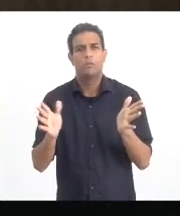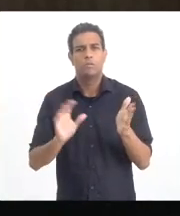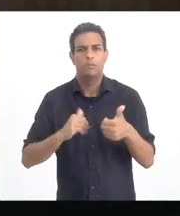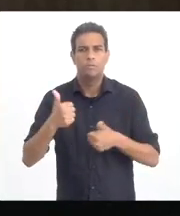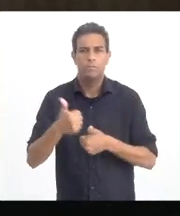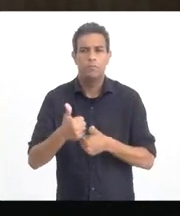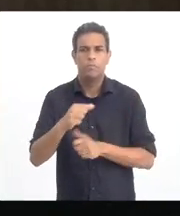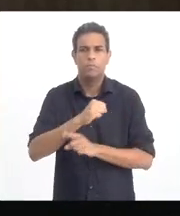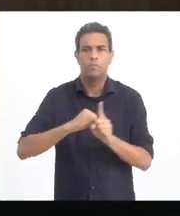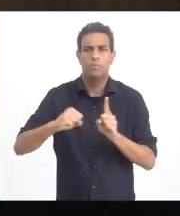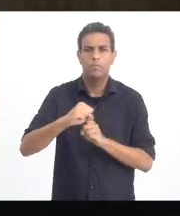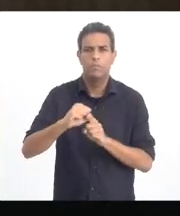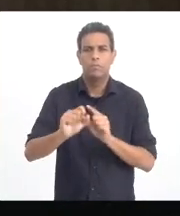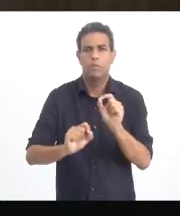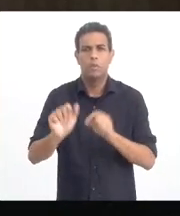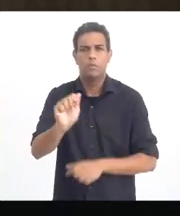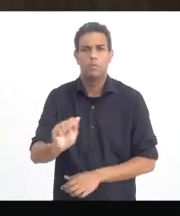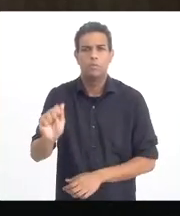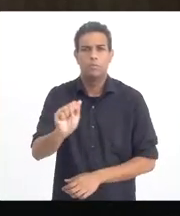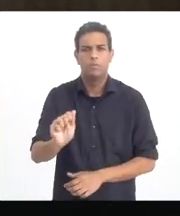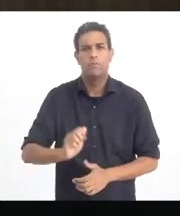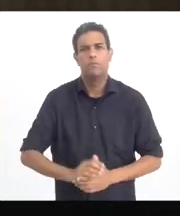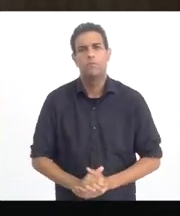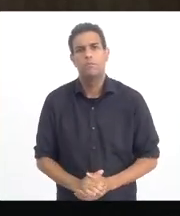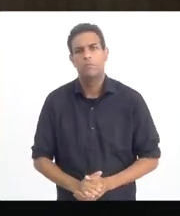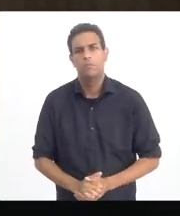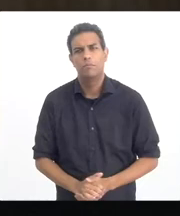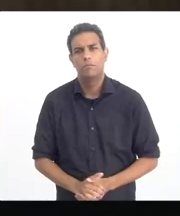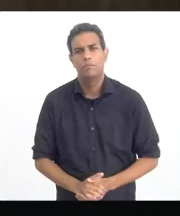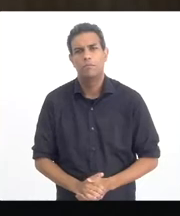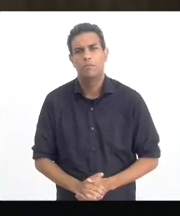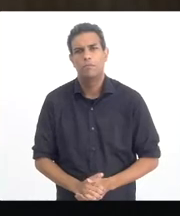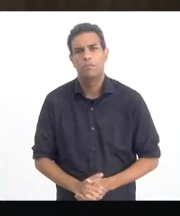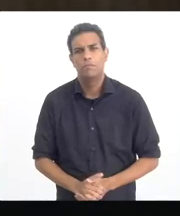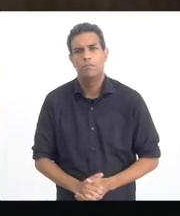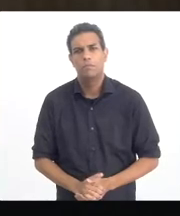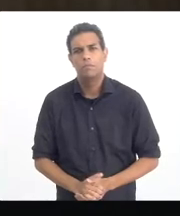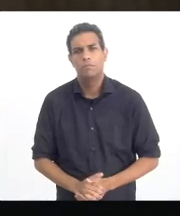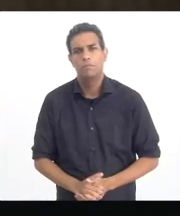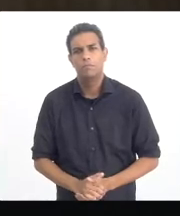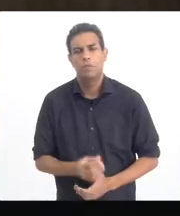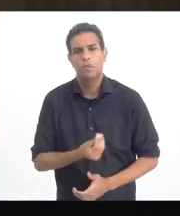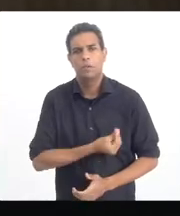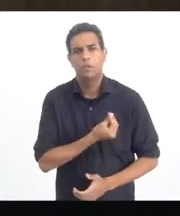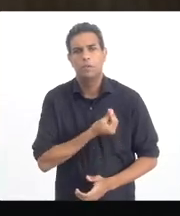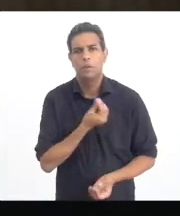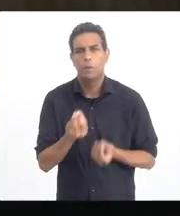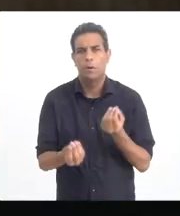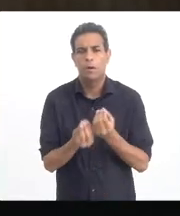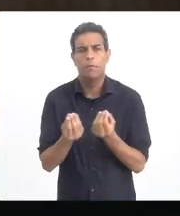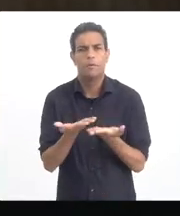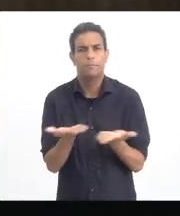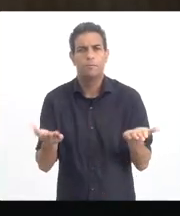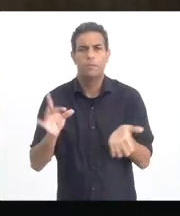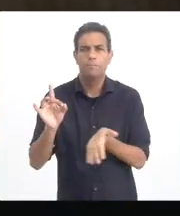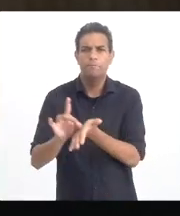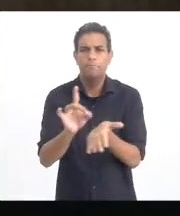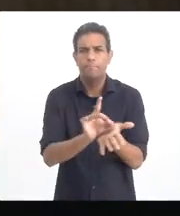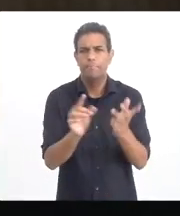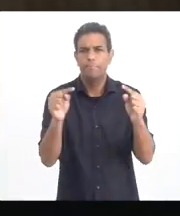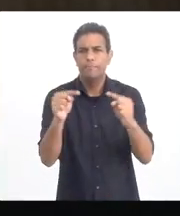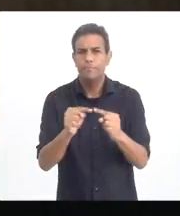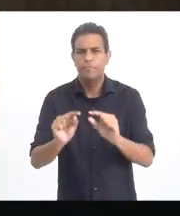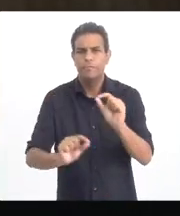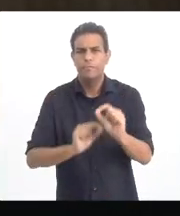associação, polícia não é meio de morte, é meio de vida. Com certeza, a gente